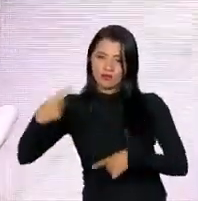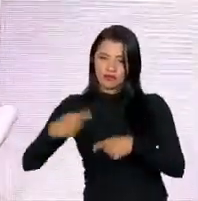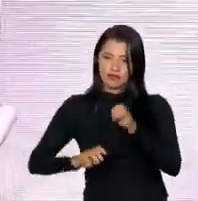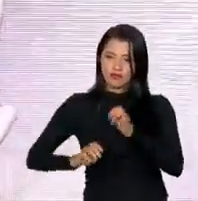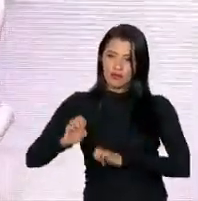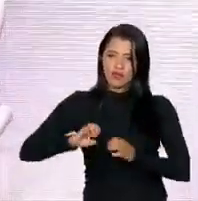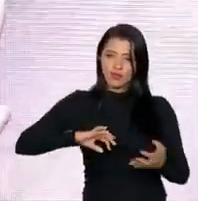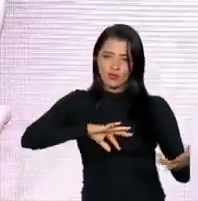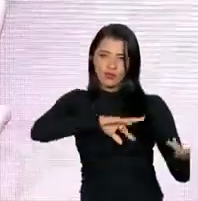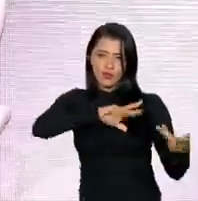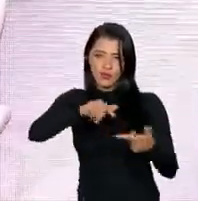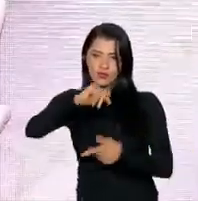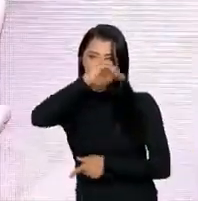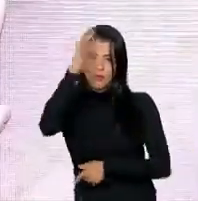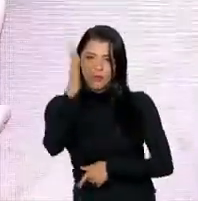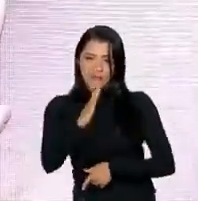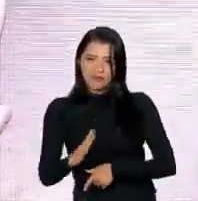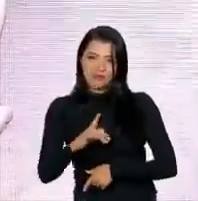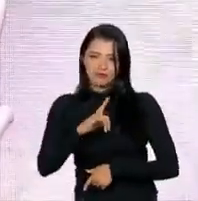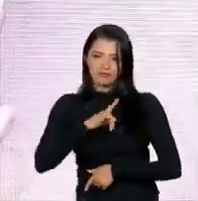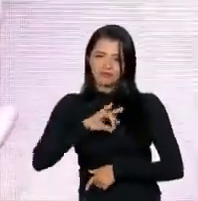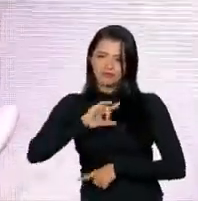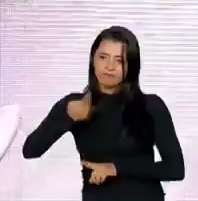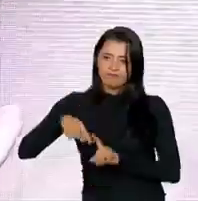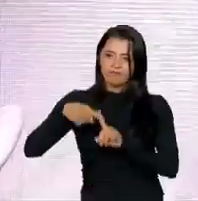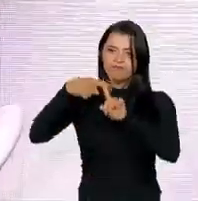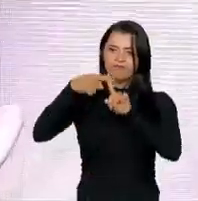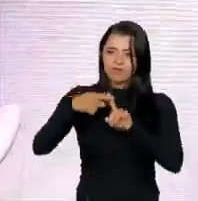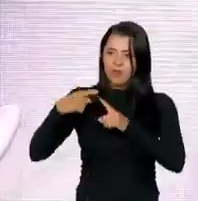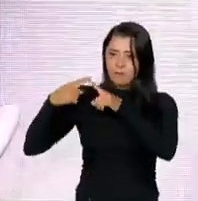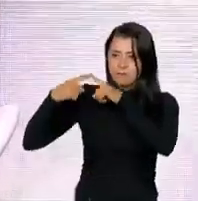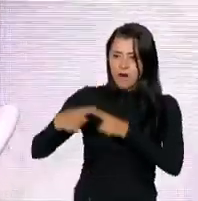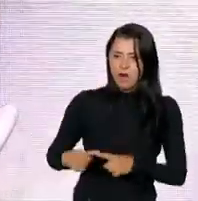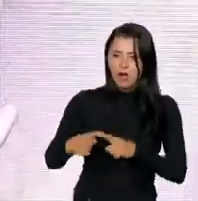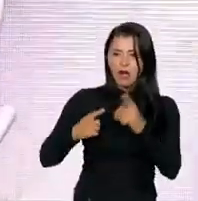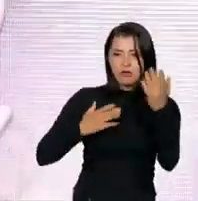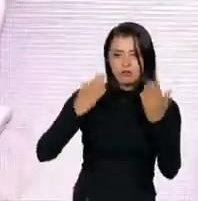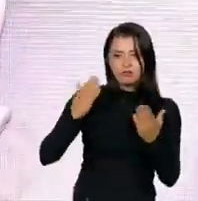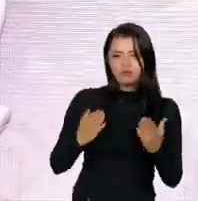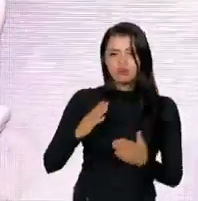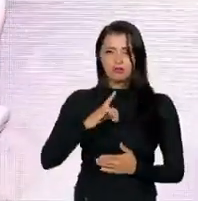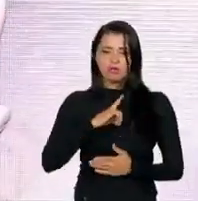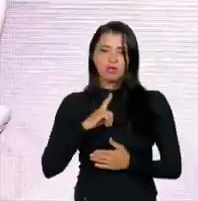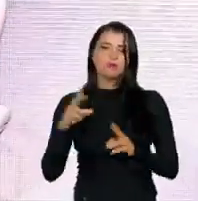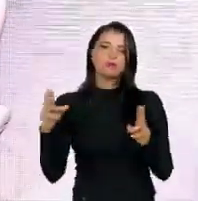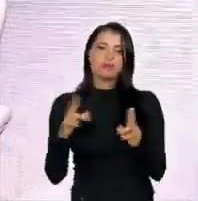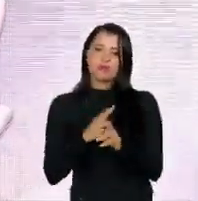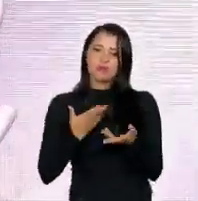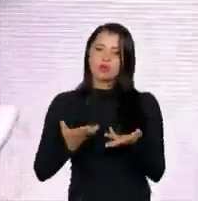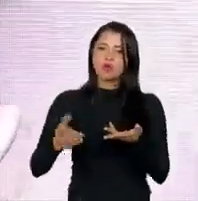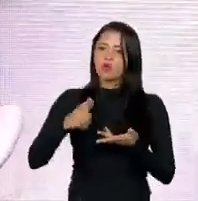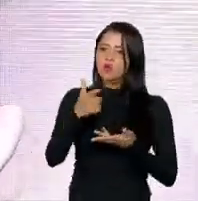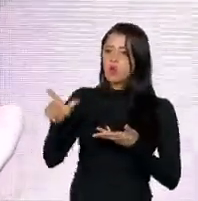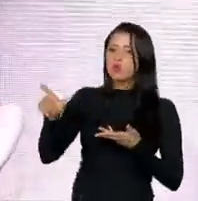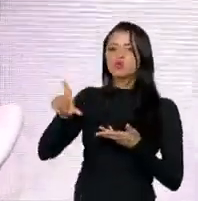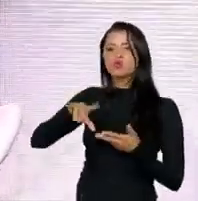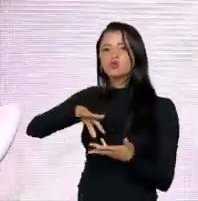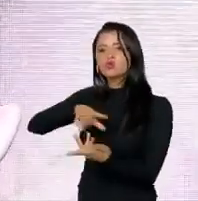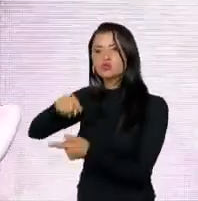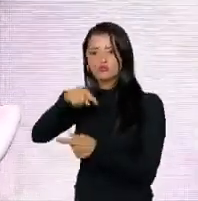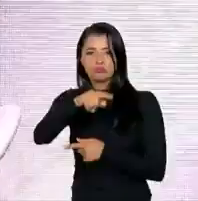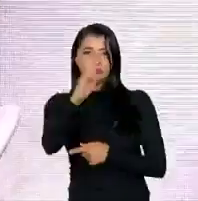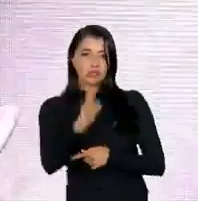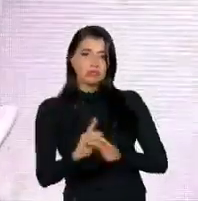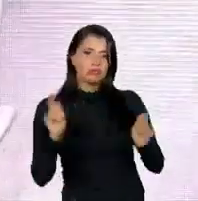todo, e o Brasil, que tem vantagens competitivas e comparativas com relação do resto do mundo todo,